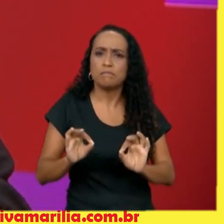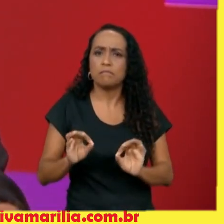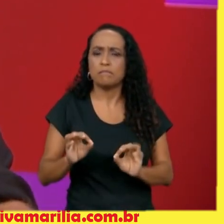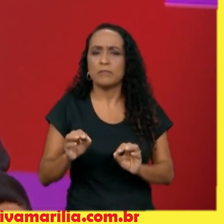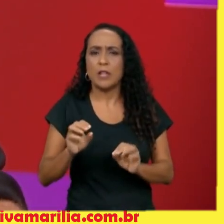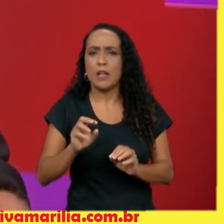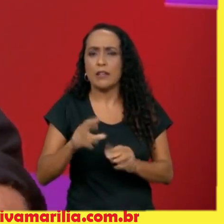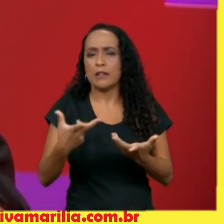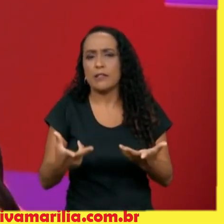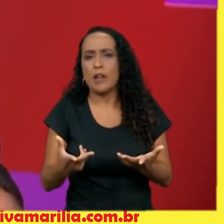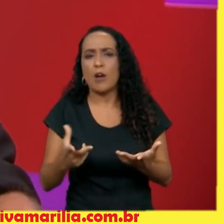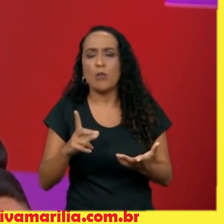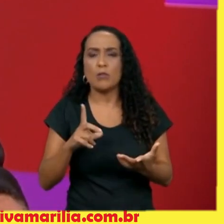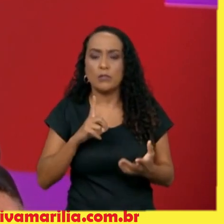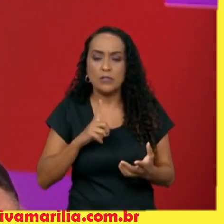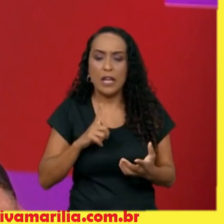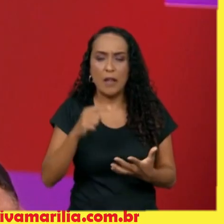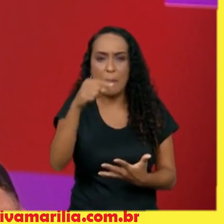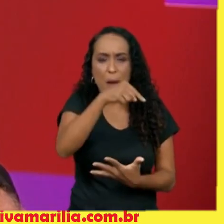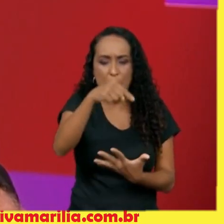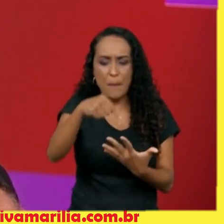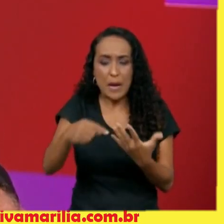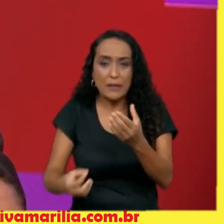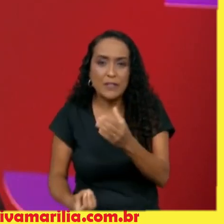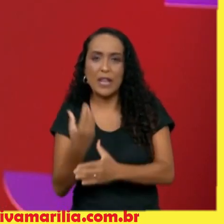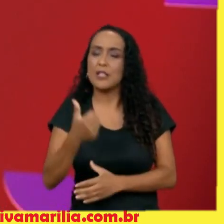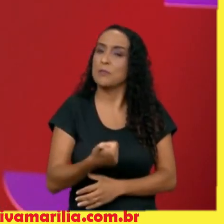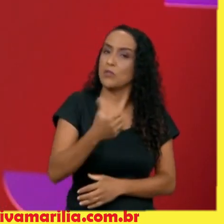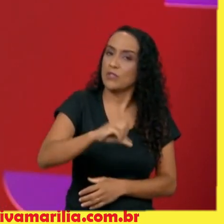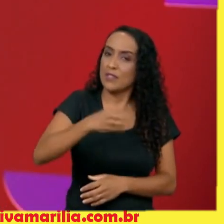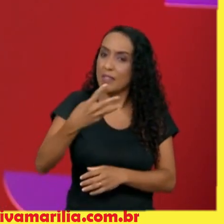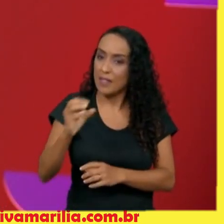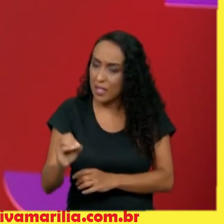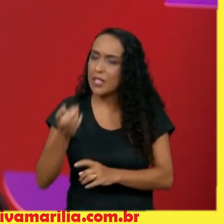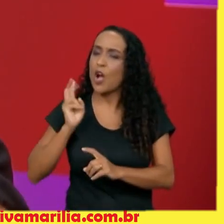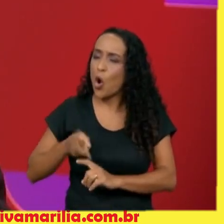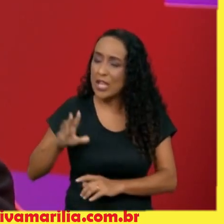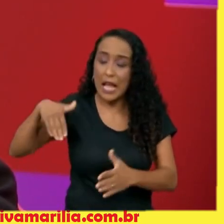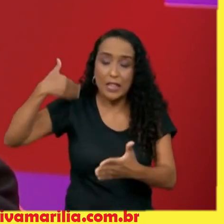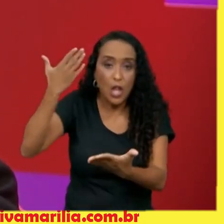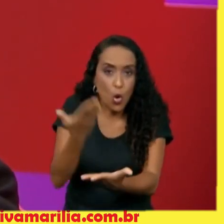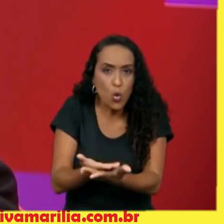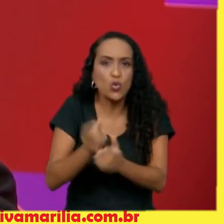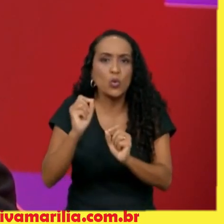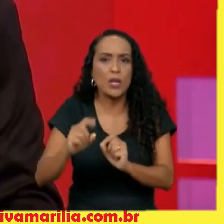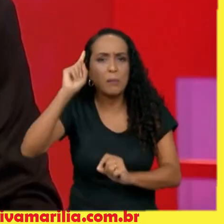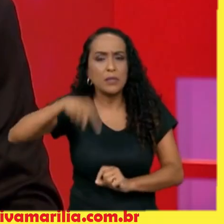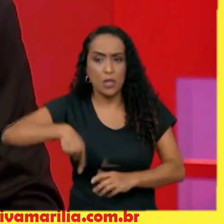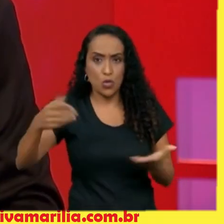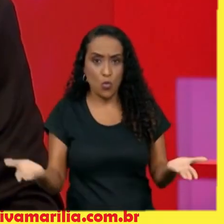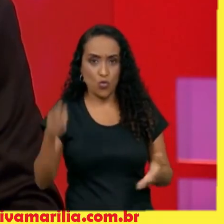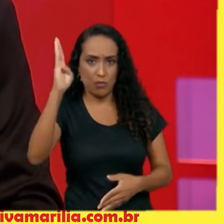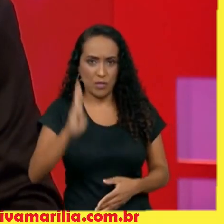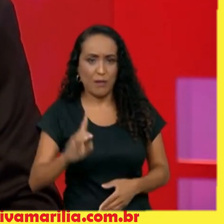tem essas ideias que foram criadas na década de 1930 e vão continuar até hoje, continuam mandando no país hoje. É